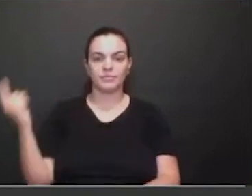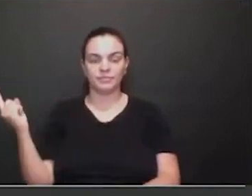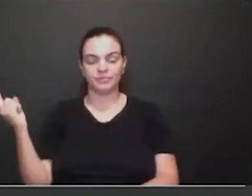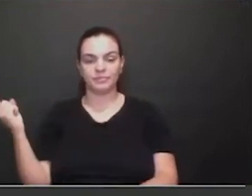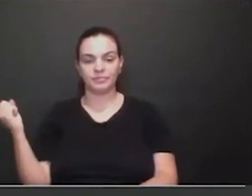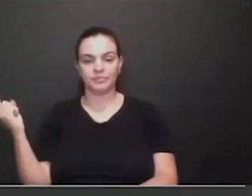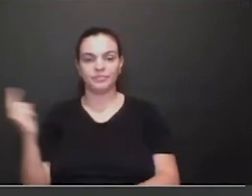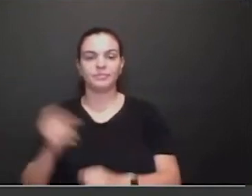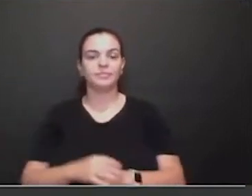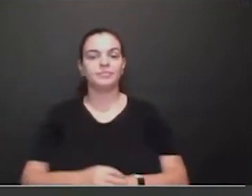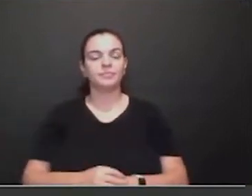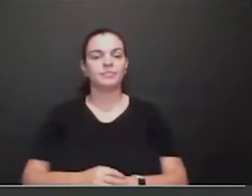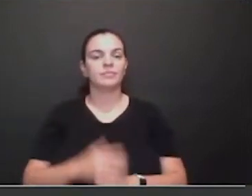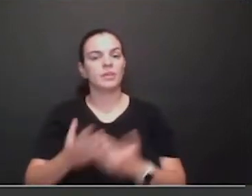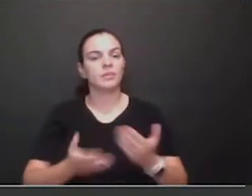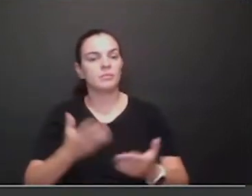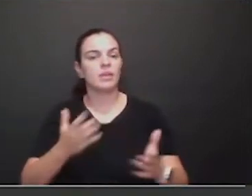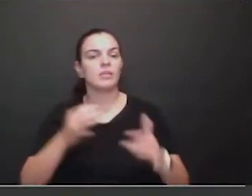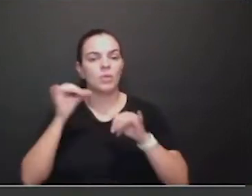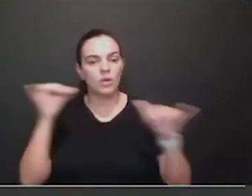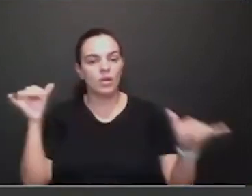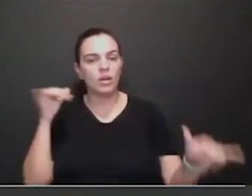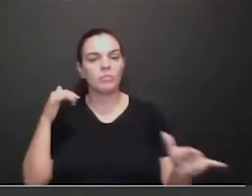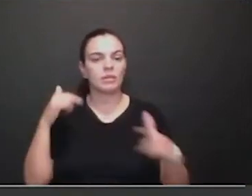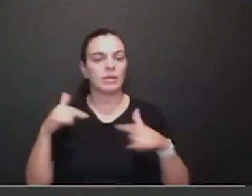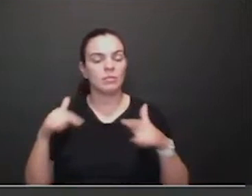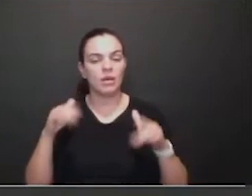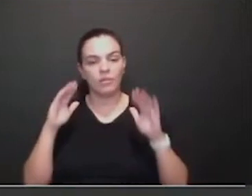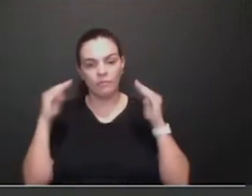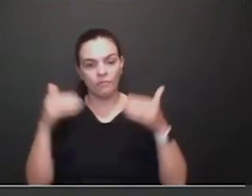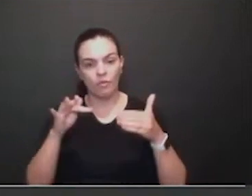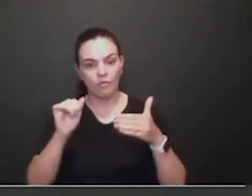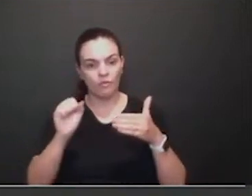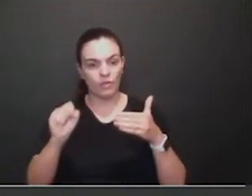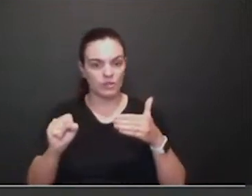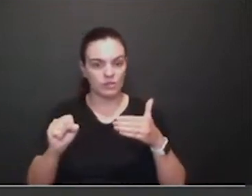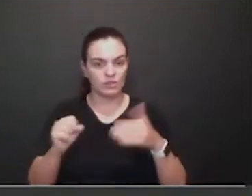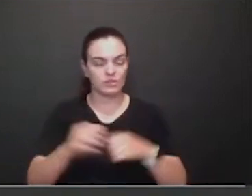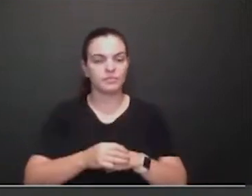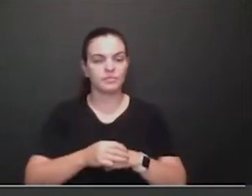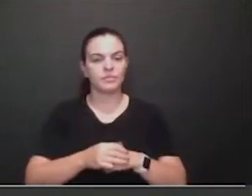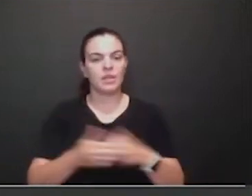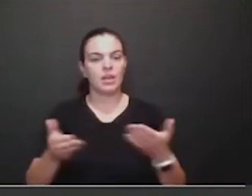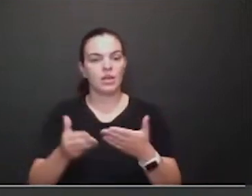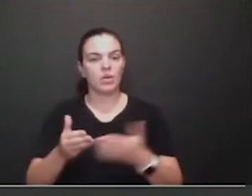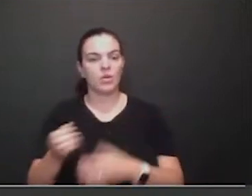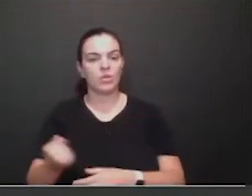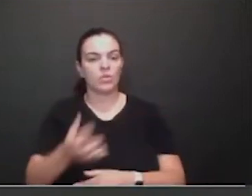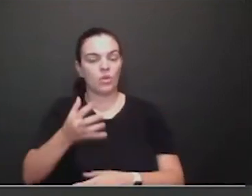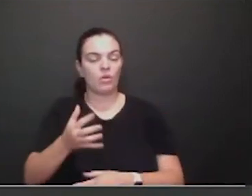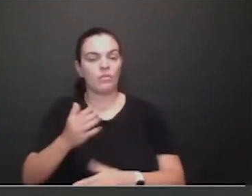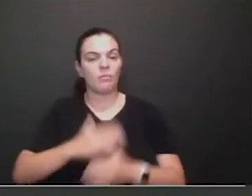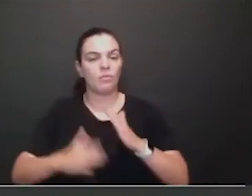atendimentos, programas, serviços e ações da FAS, chamando atenção para a nova morada, com vagas ampliadas para o atendimento a usuários